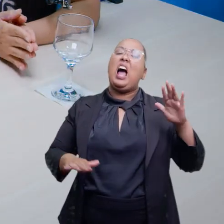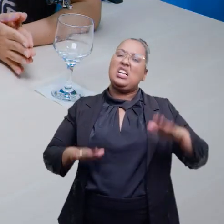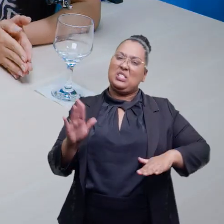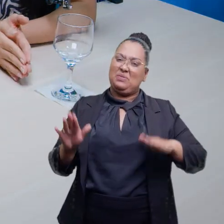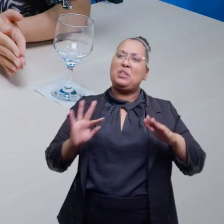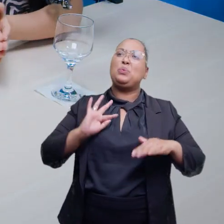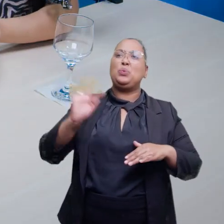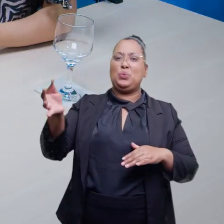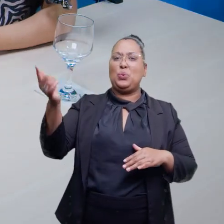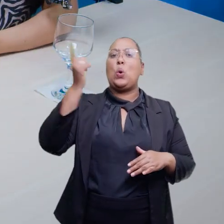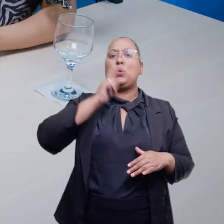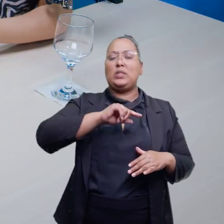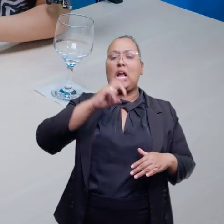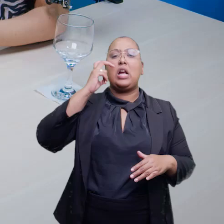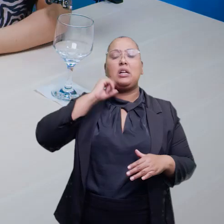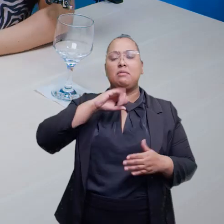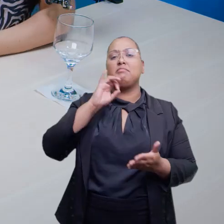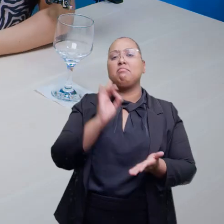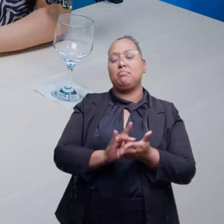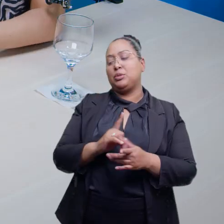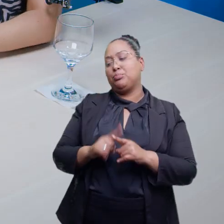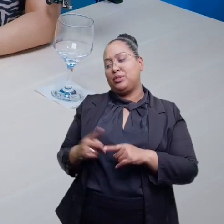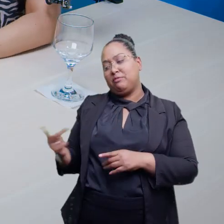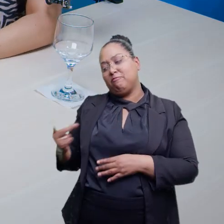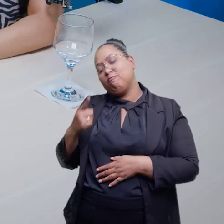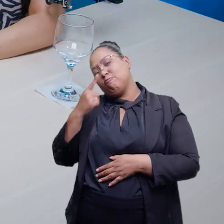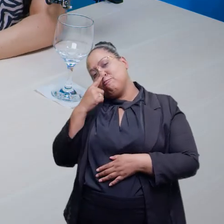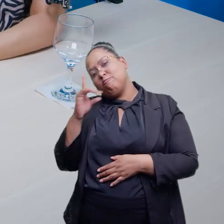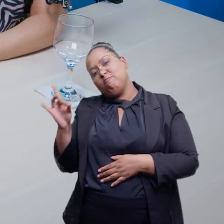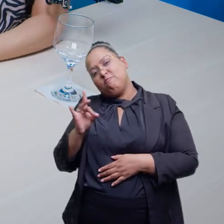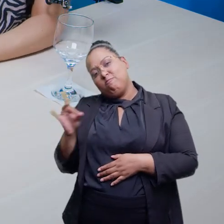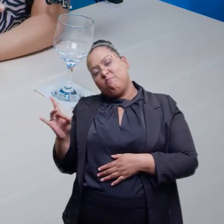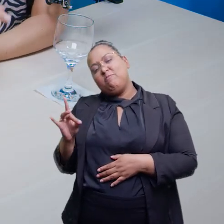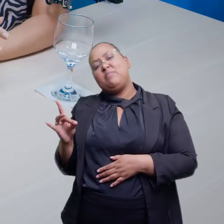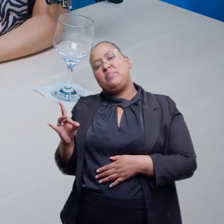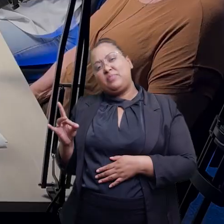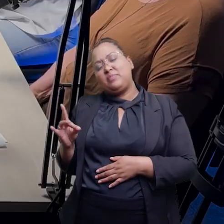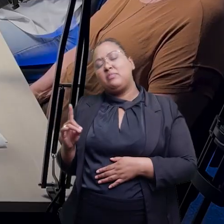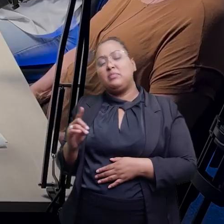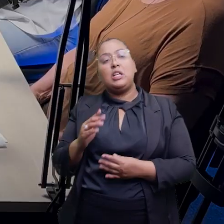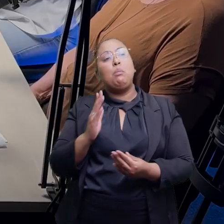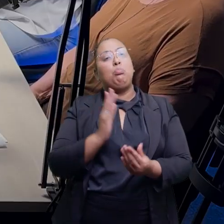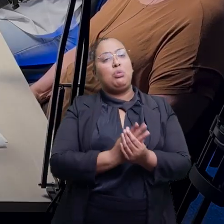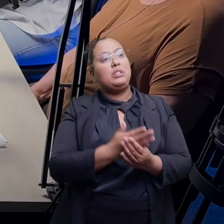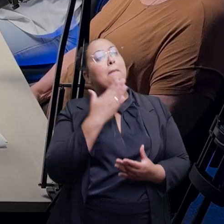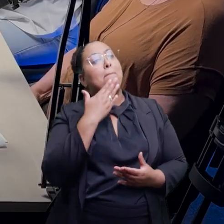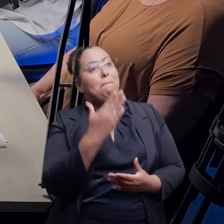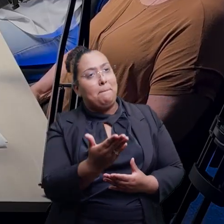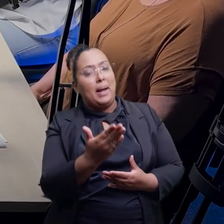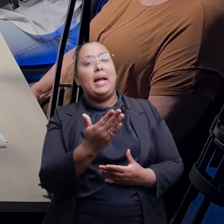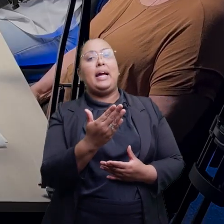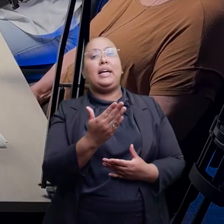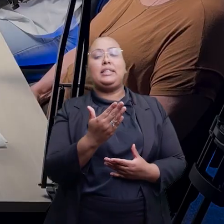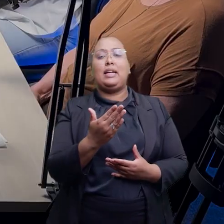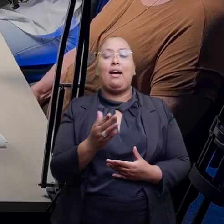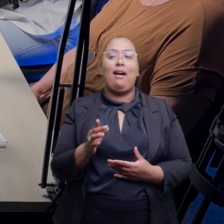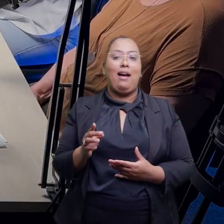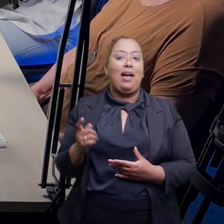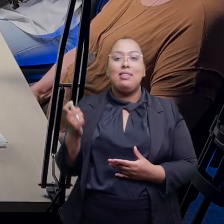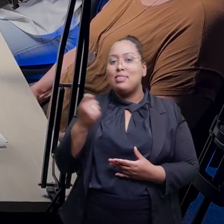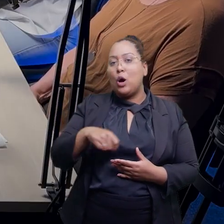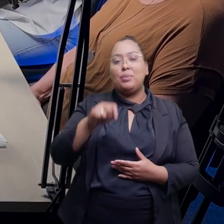sim, que consiga a adoção, já criou um vínculo, já está com aquela criança, né? Entra com o processo de adoção depois, não vai precisar